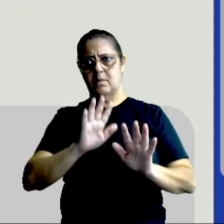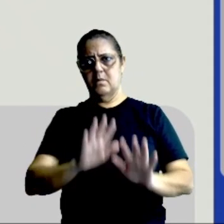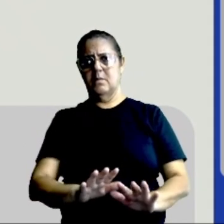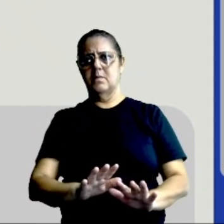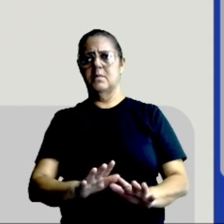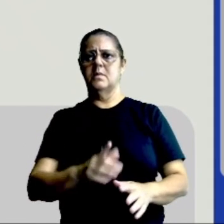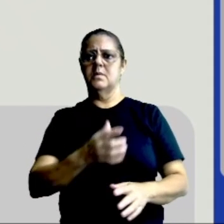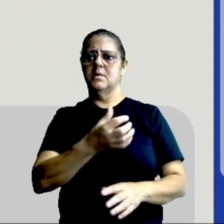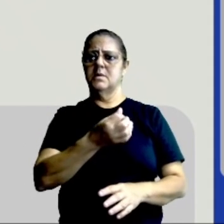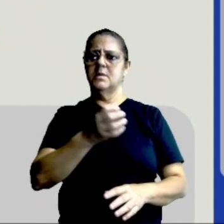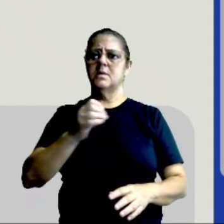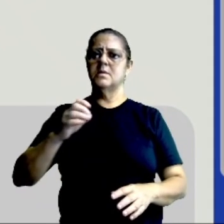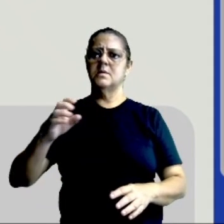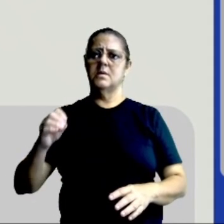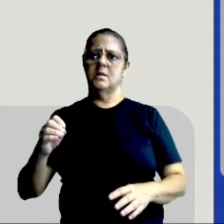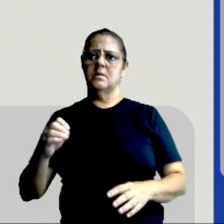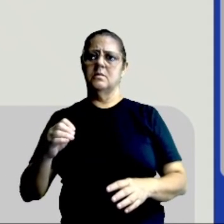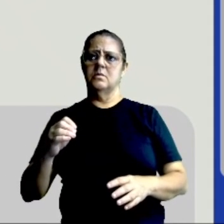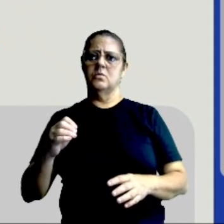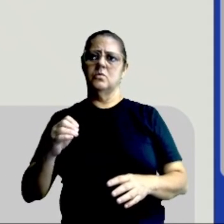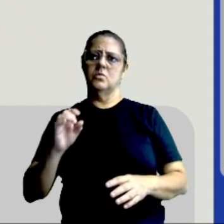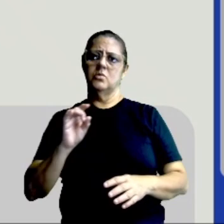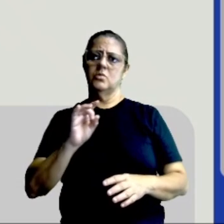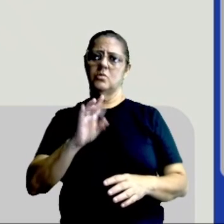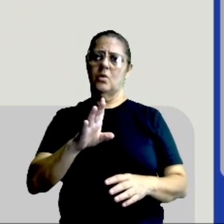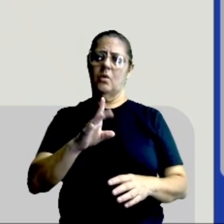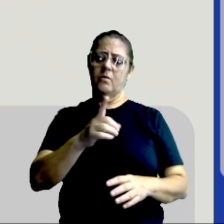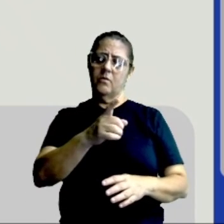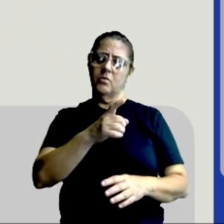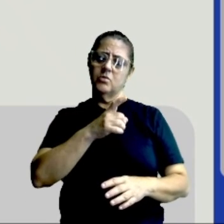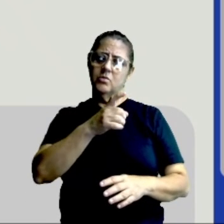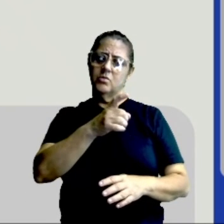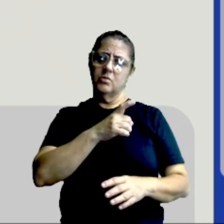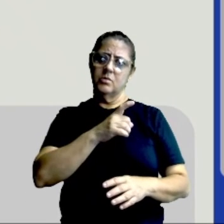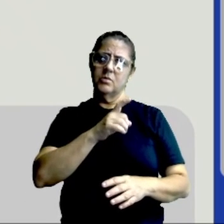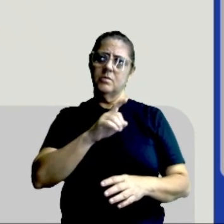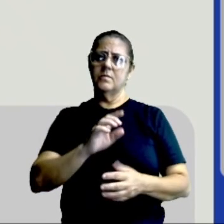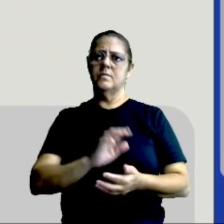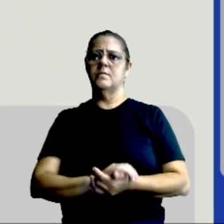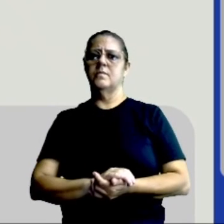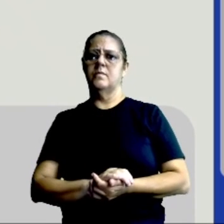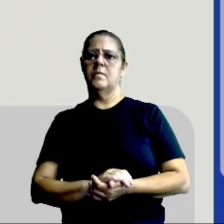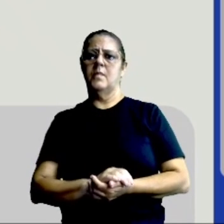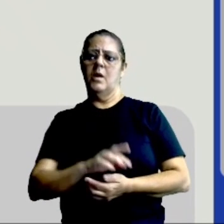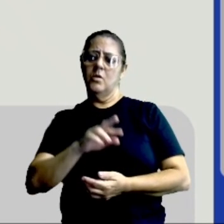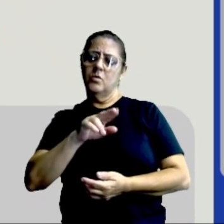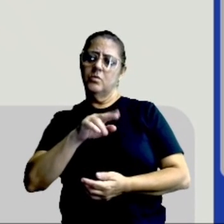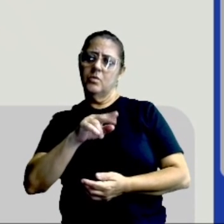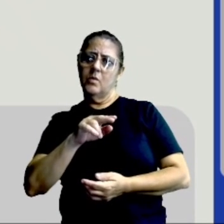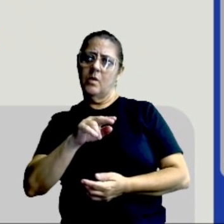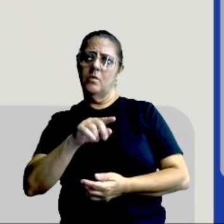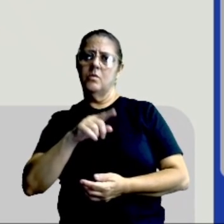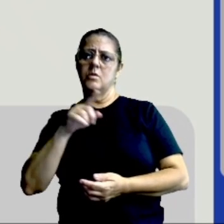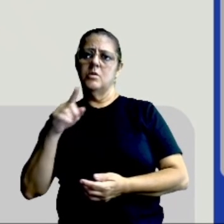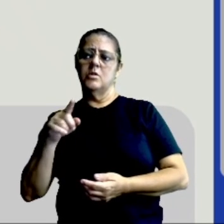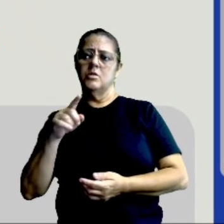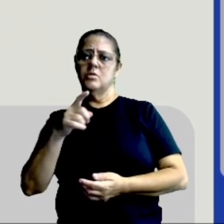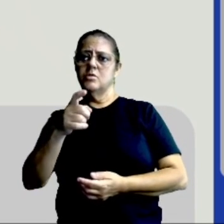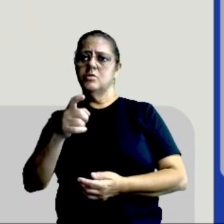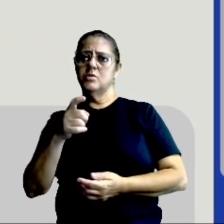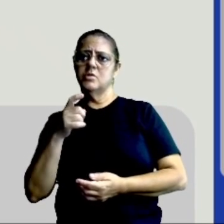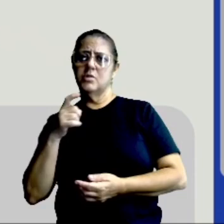600 daqui, ó, os 600 foi embora. Ficou apenas 2x. E do lado de lá ficou quem? O x